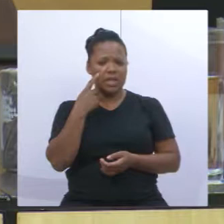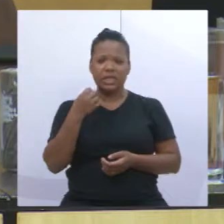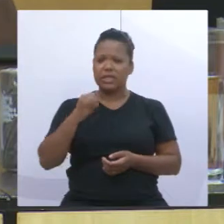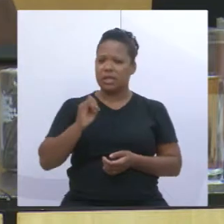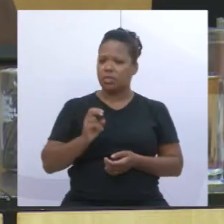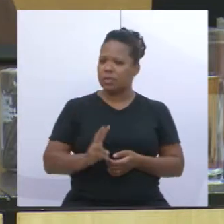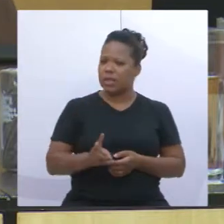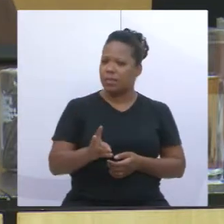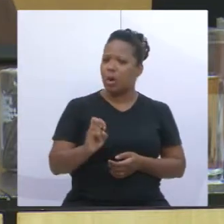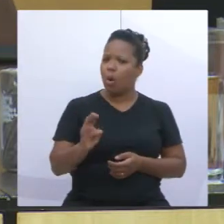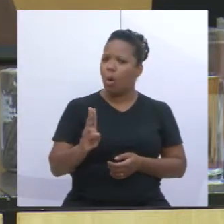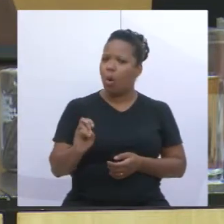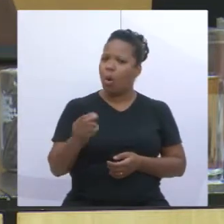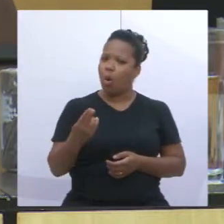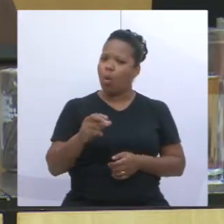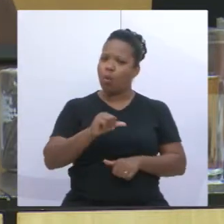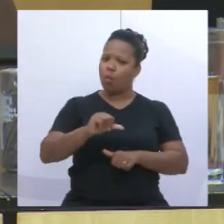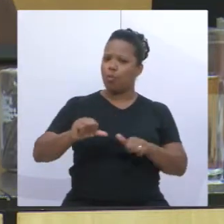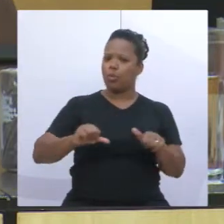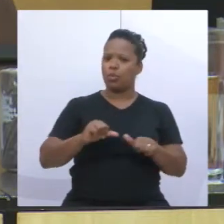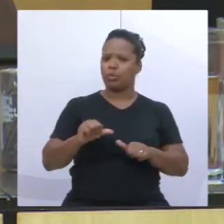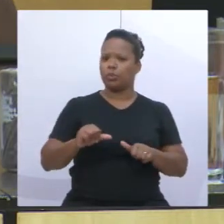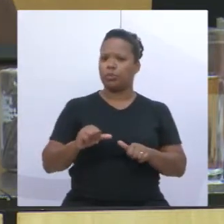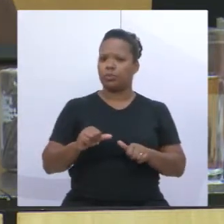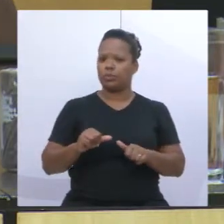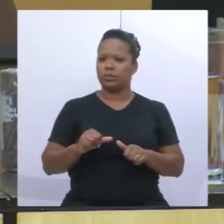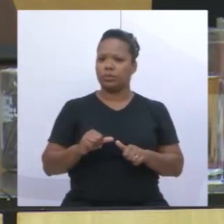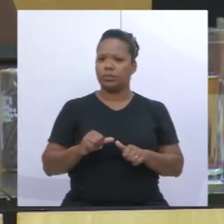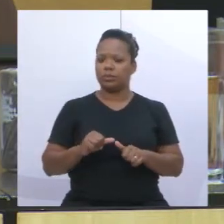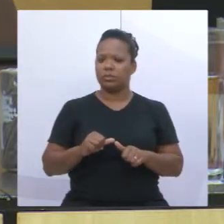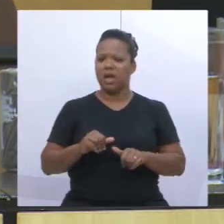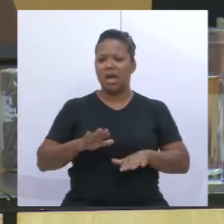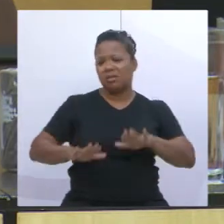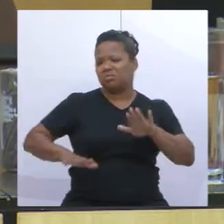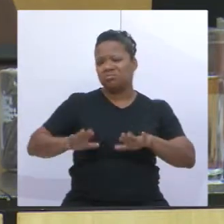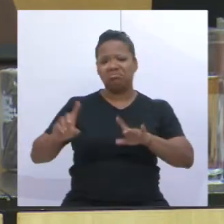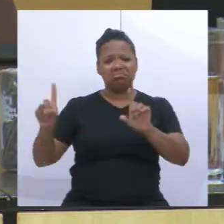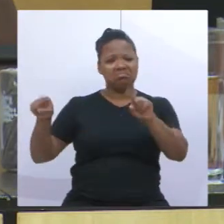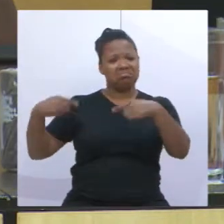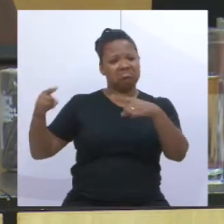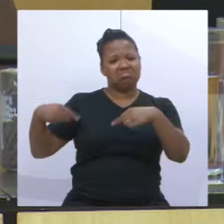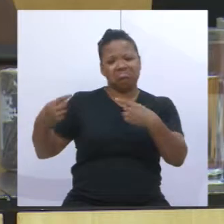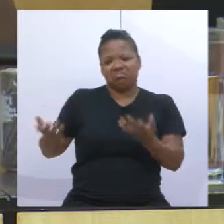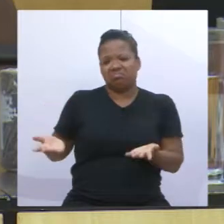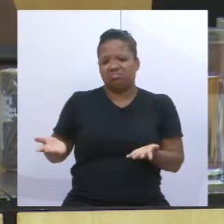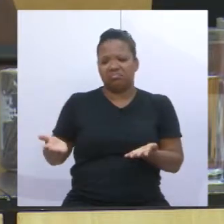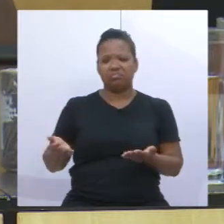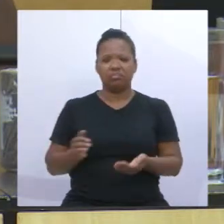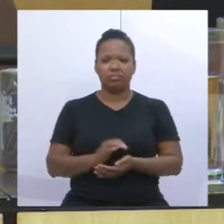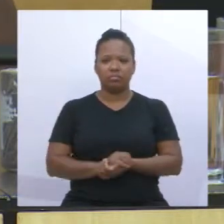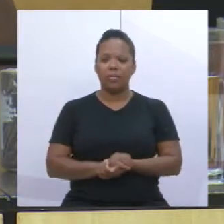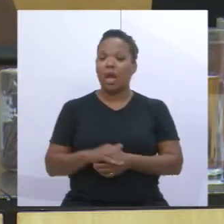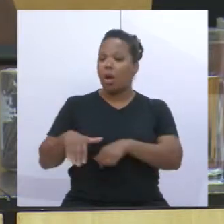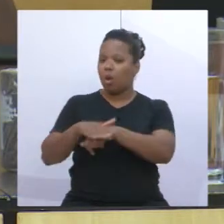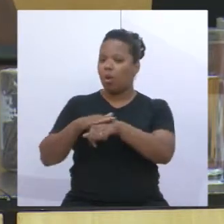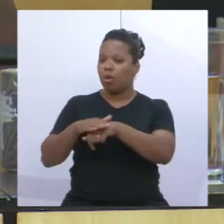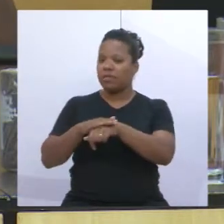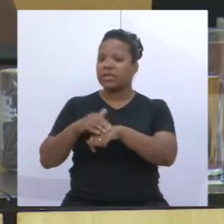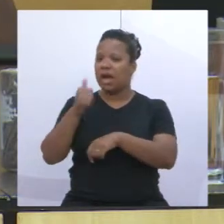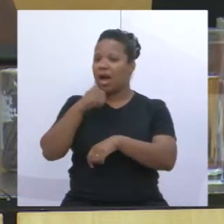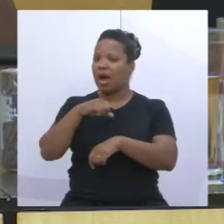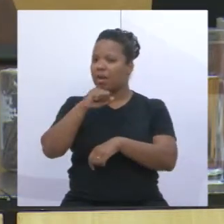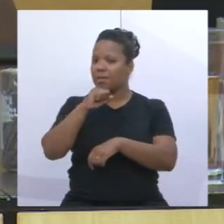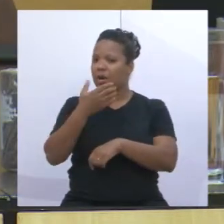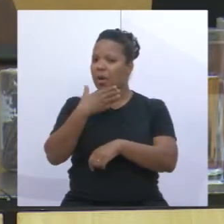mudo o meu pensamento, mesmo que para isso venham críticas em cima. Bom, conversando com meus pais, que são